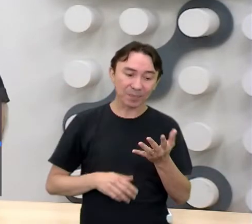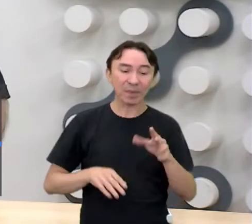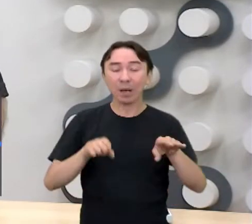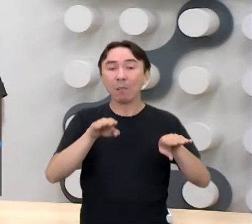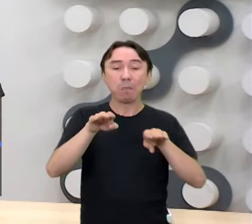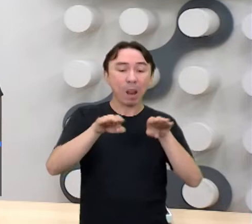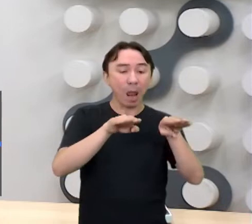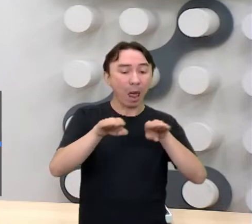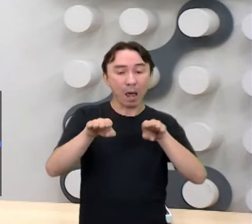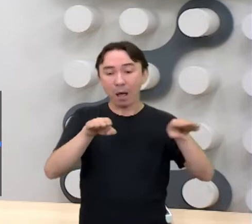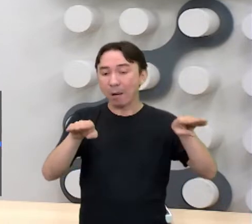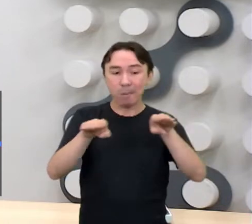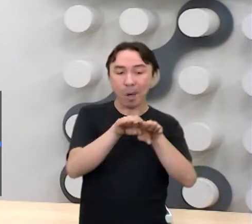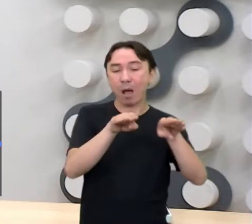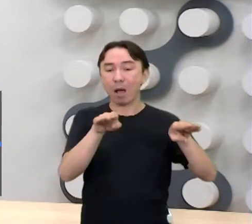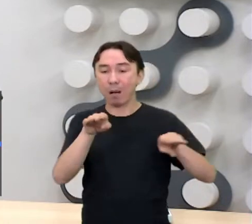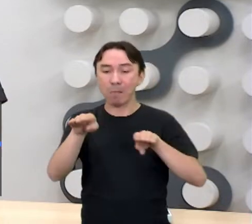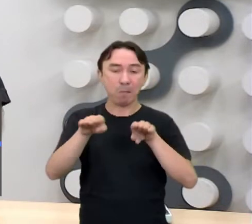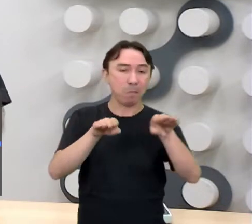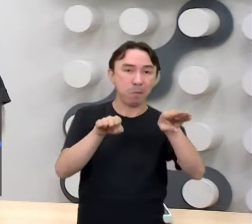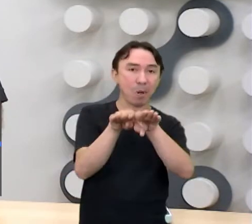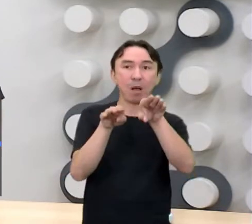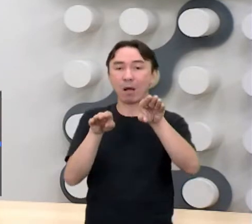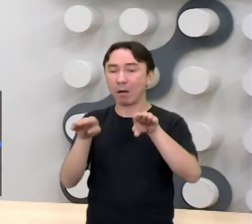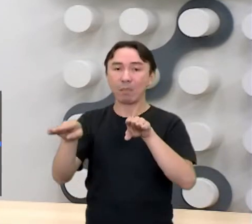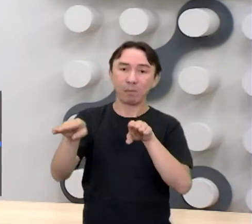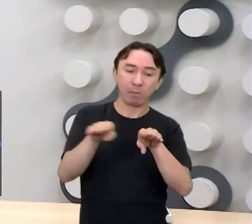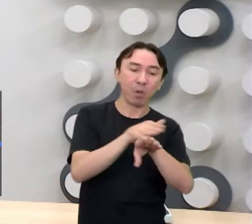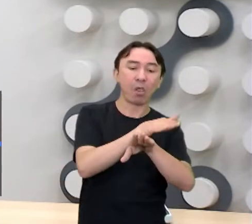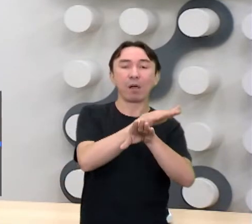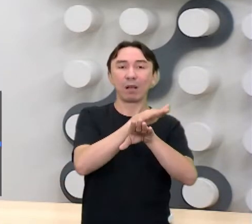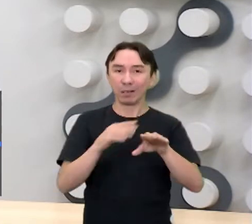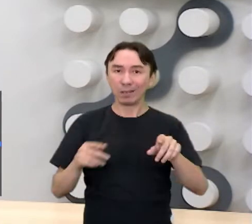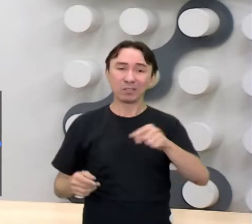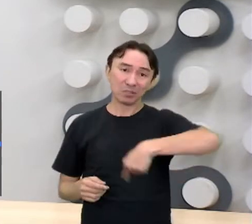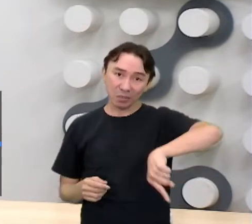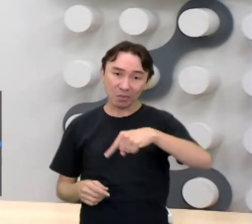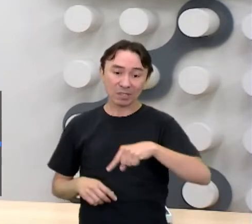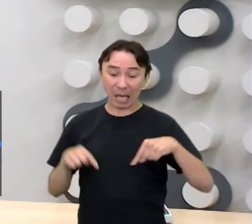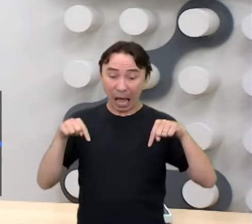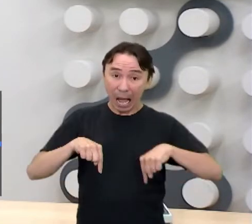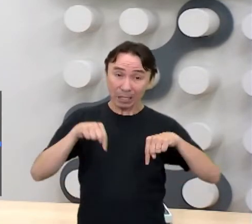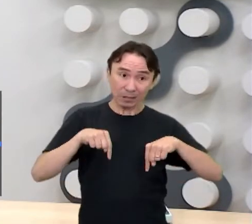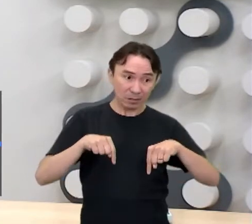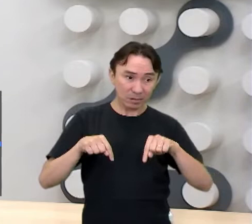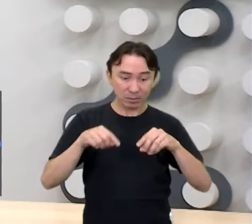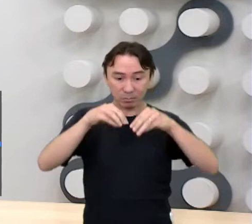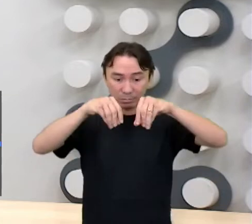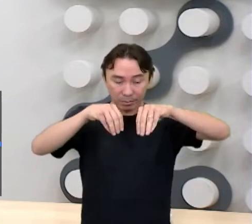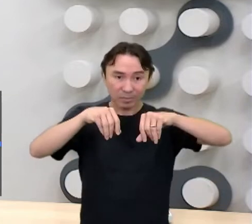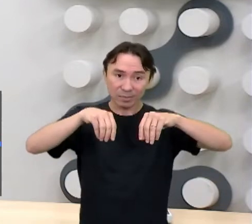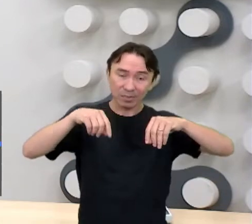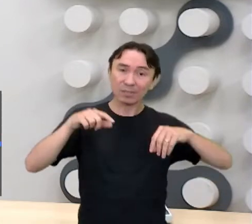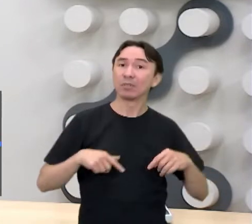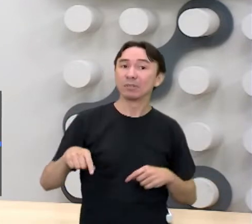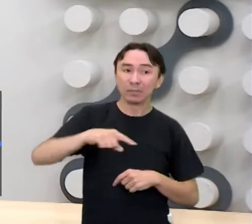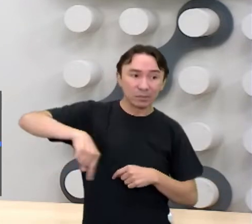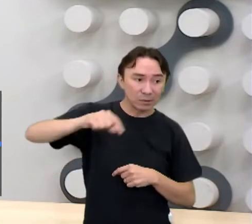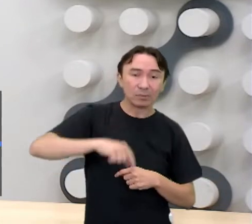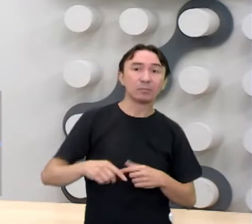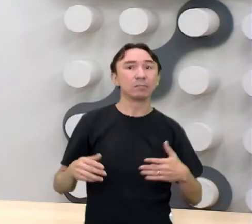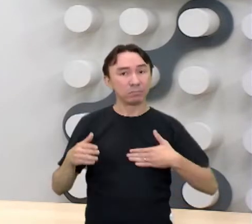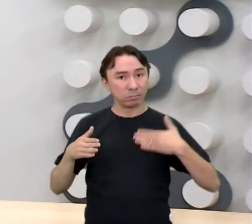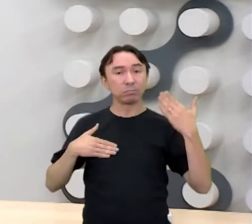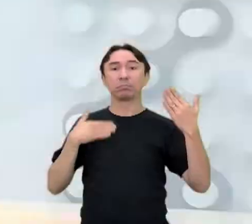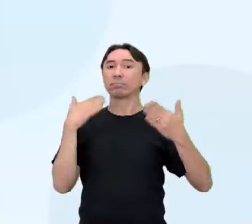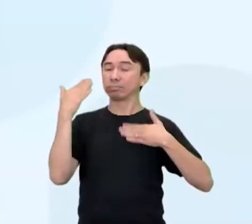logicamente interfere também na nossa superfície do planeta. Vamos lá para a próxima tela que a gente vai ver aí